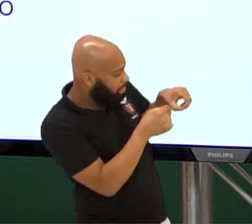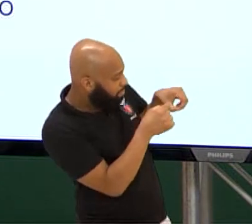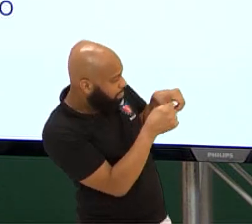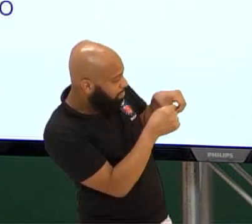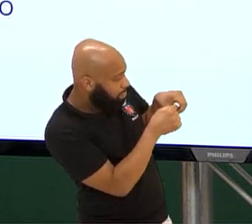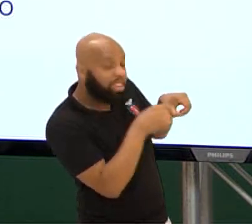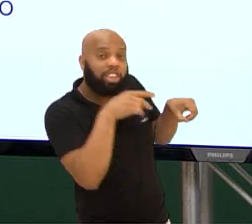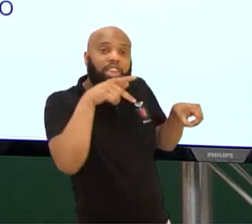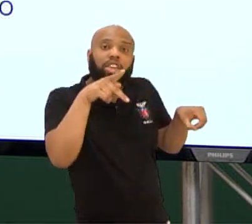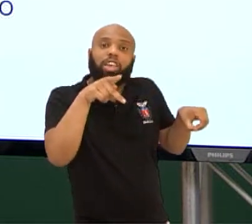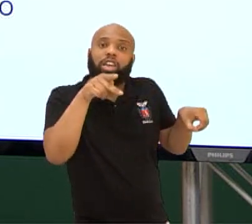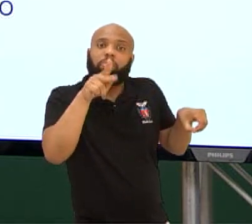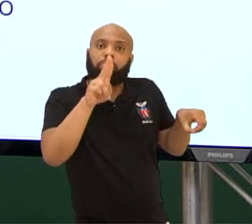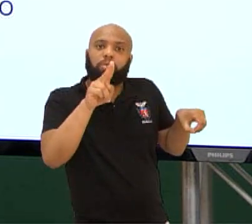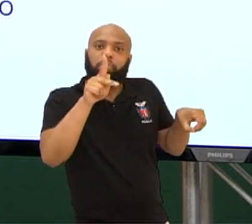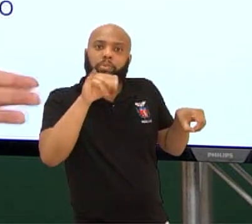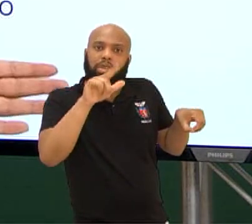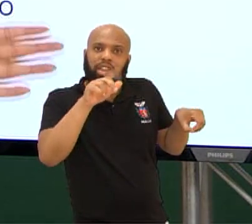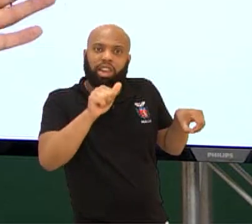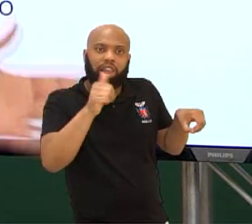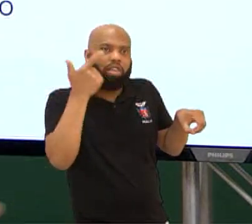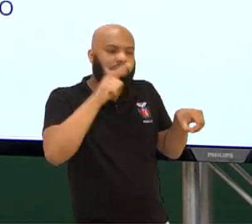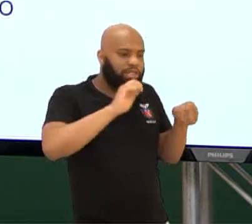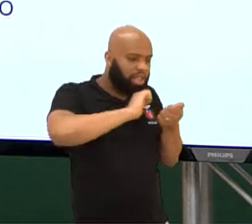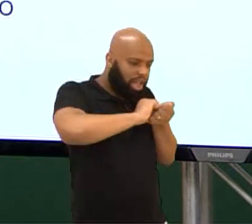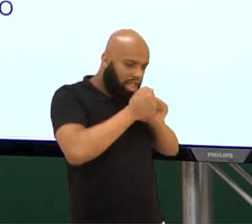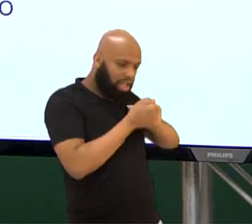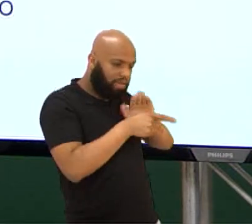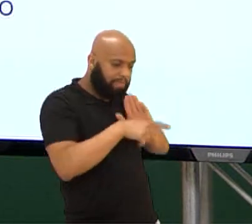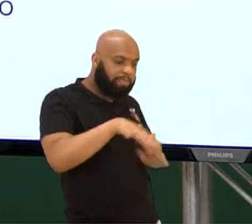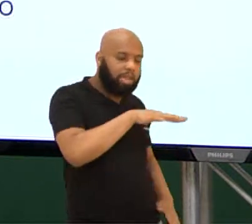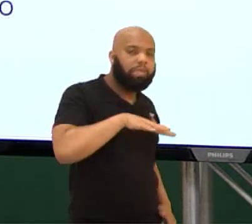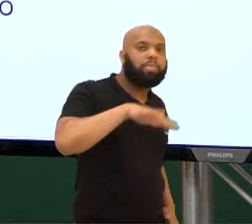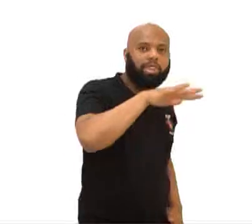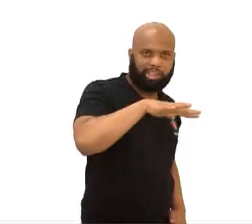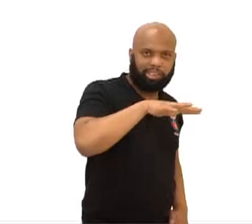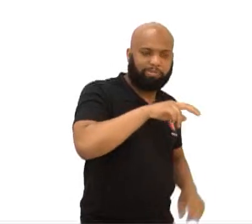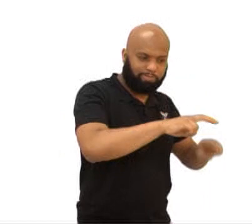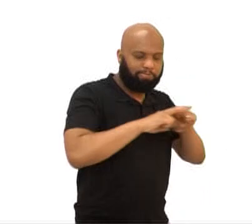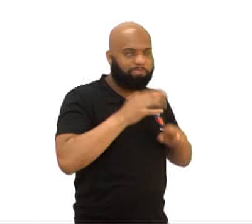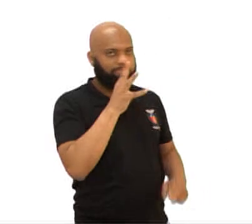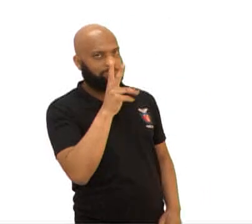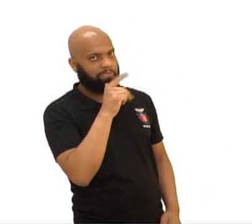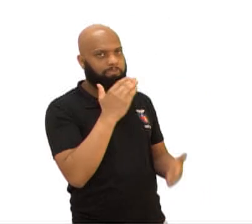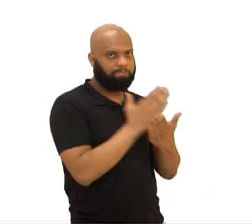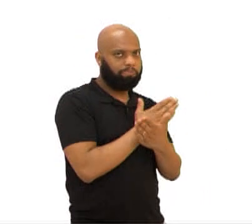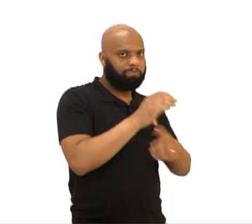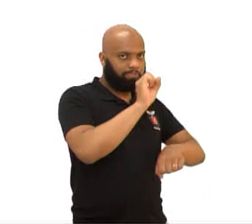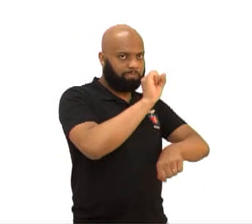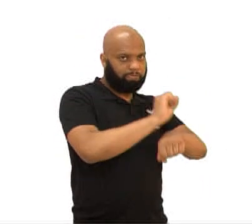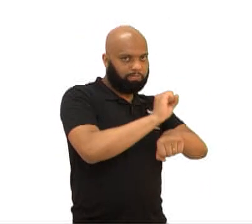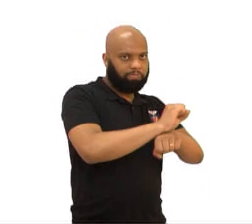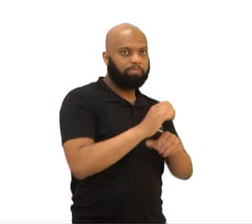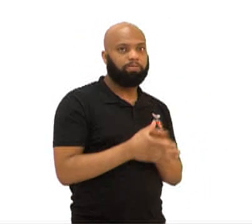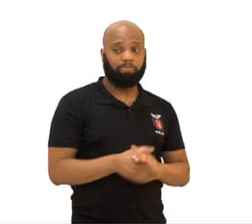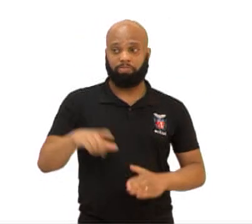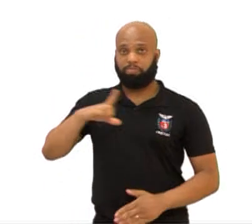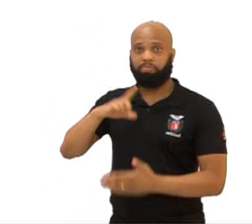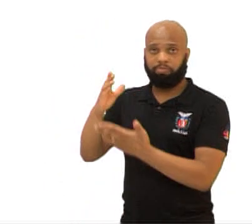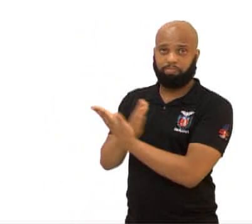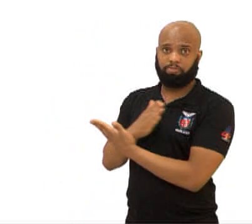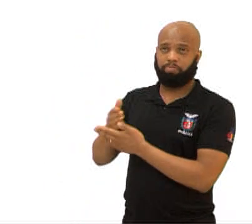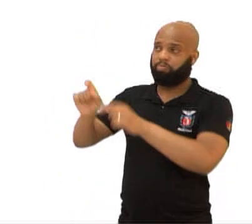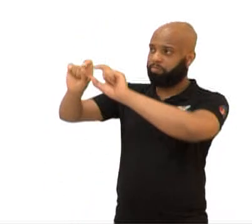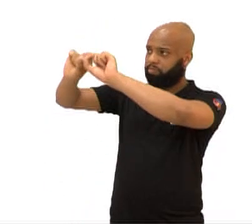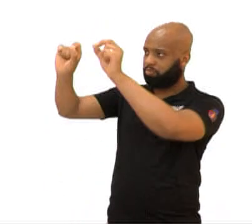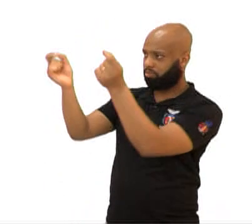ao sistema de uma baixa luminosidade, comparando com o ambiente quando você está que é ensolarado. Sim, sim, tem alguns organismos que têm outras